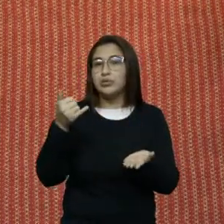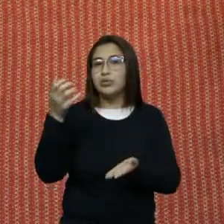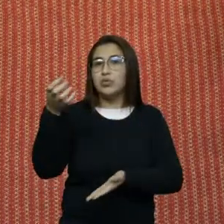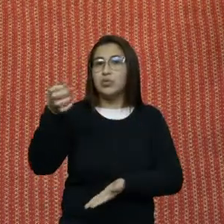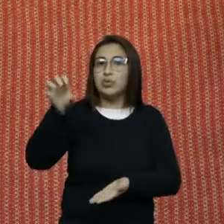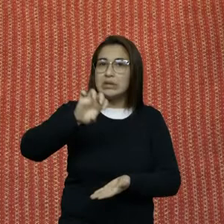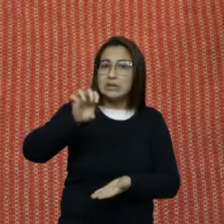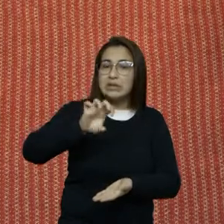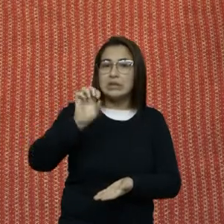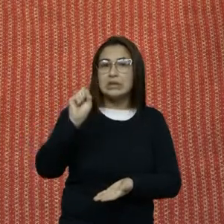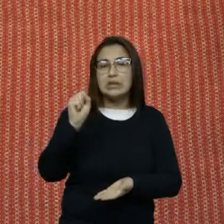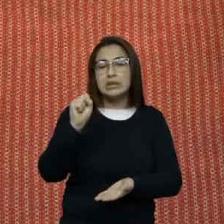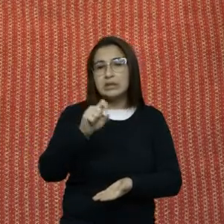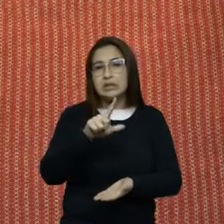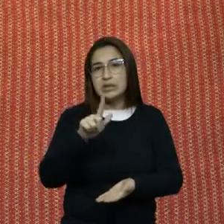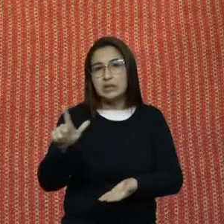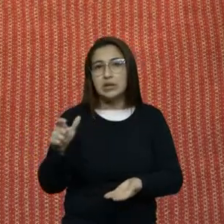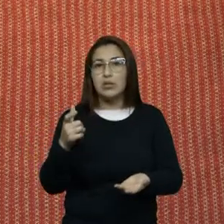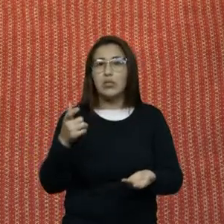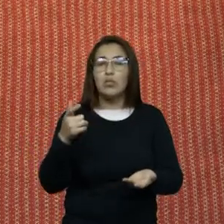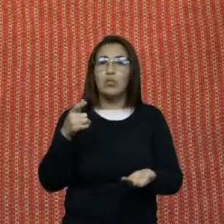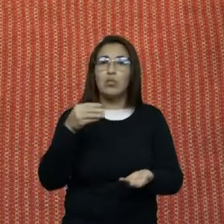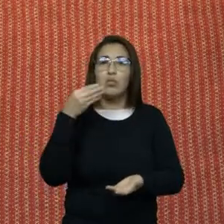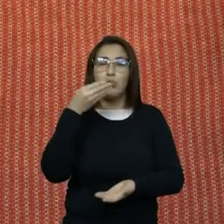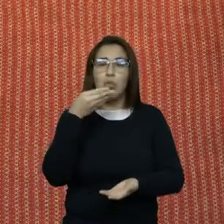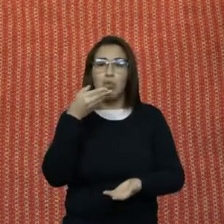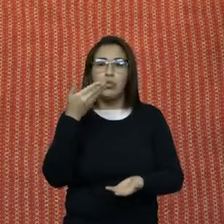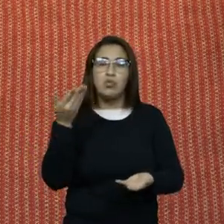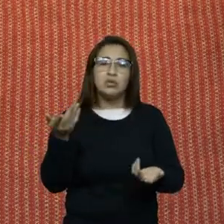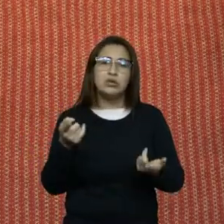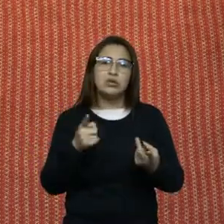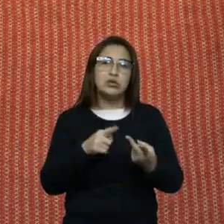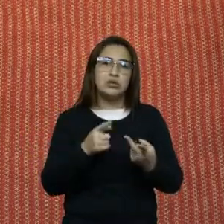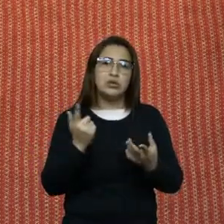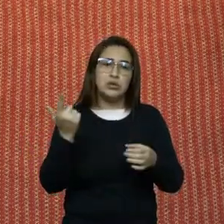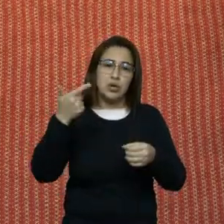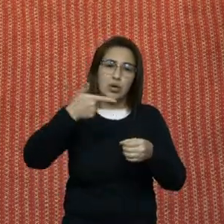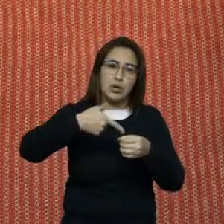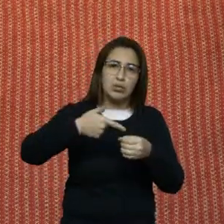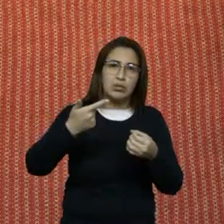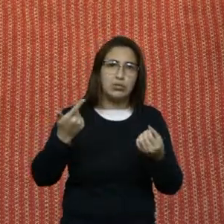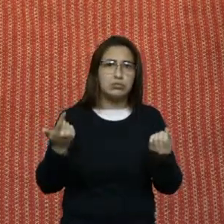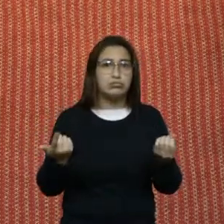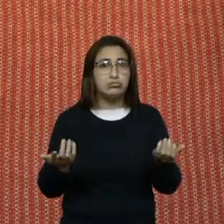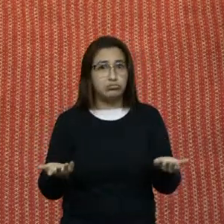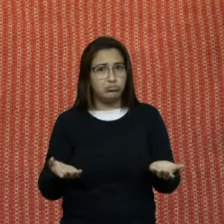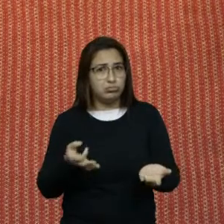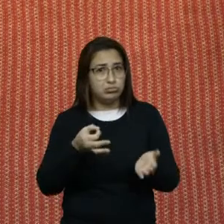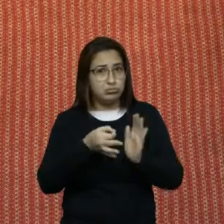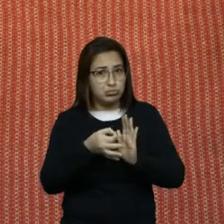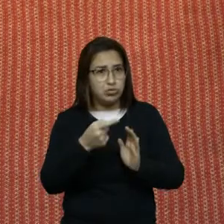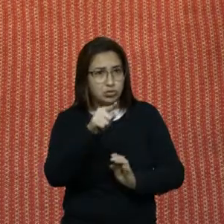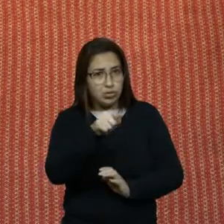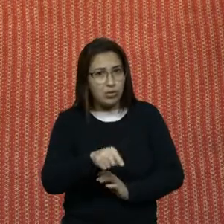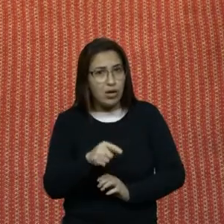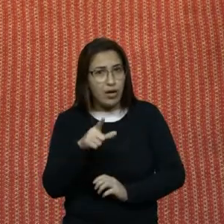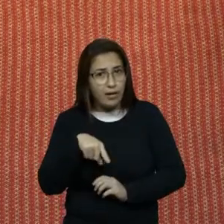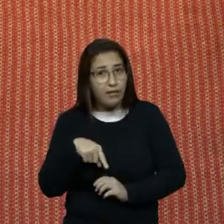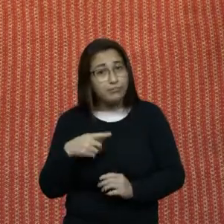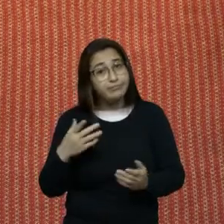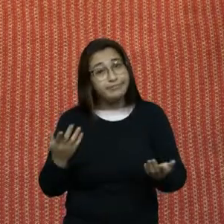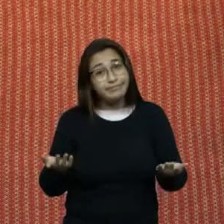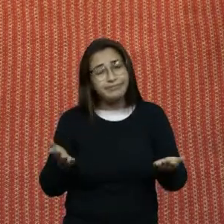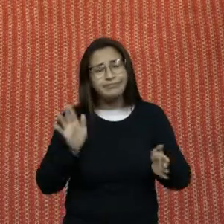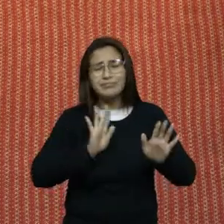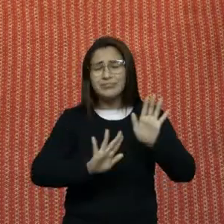para alimentos gordurosos a gasolina que polui é isso que o Governo está sugerindo então é uma nós